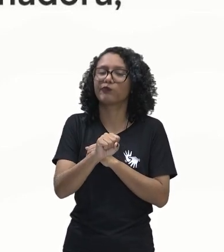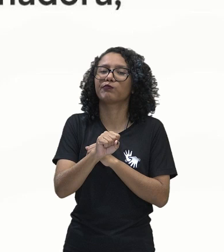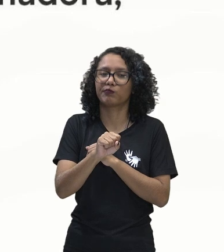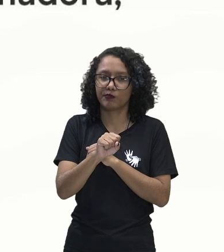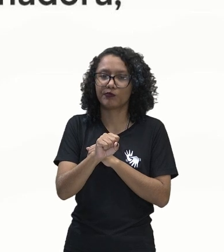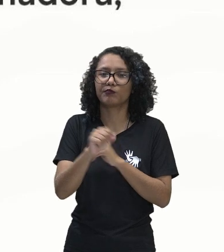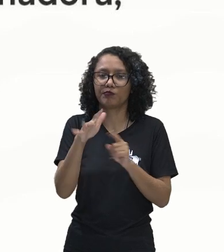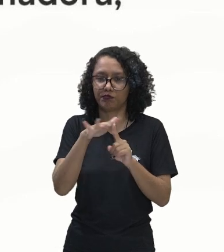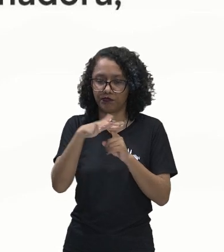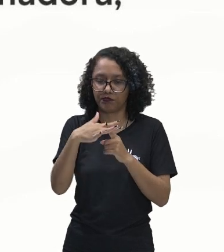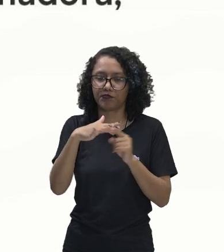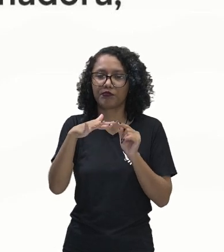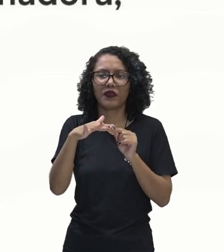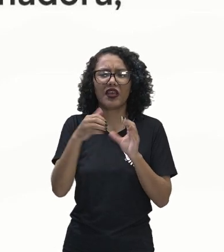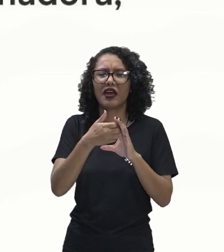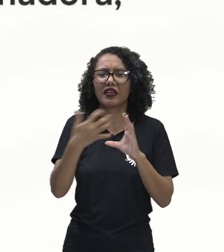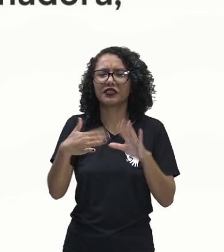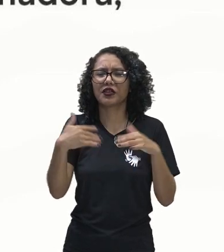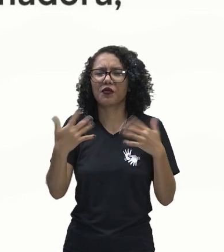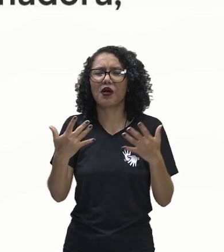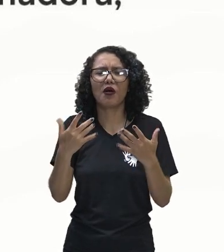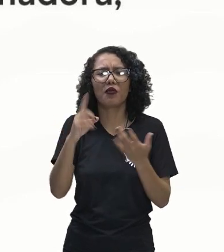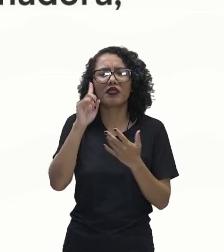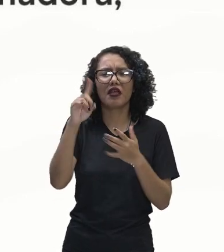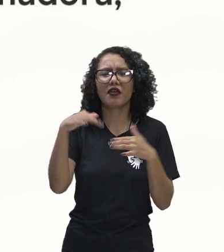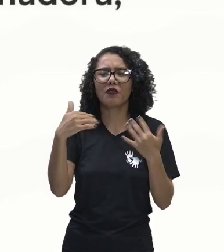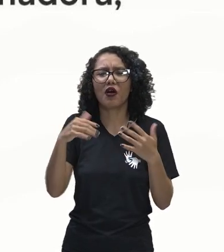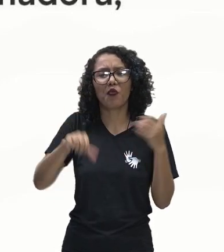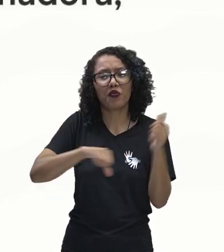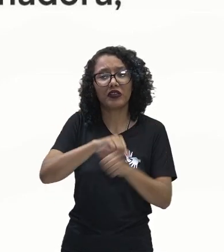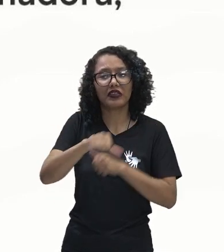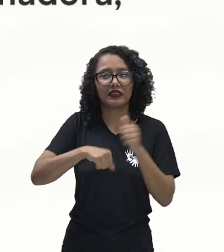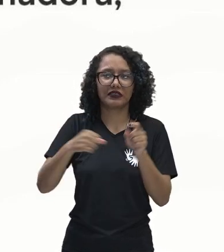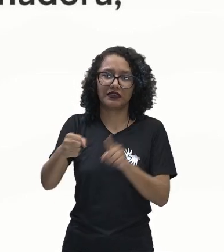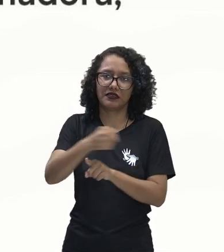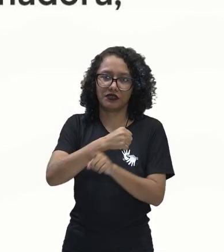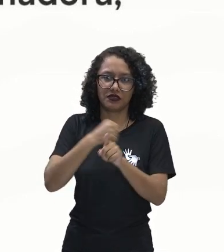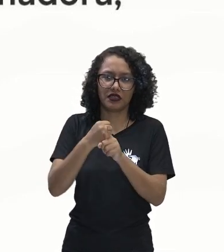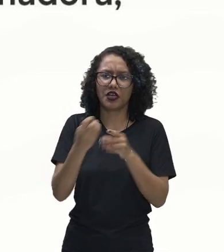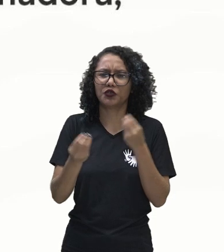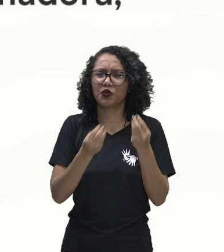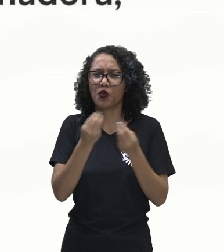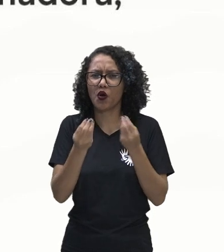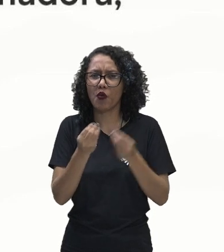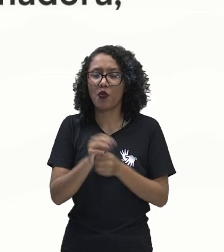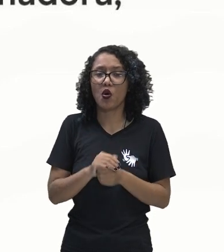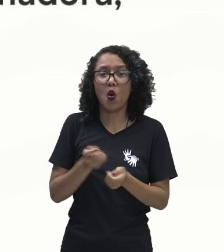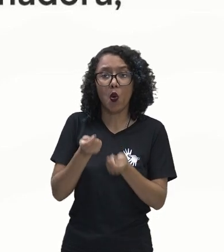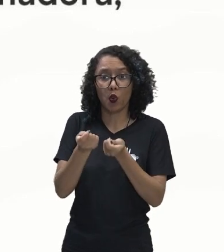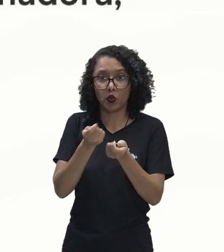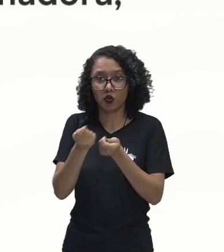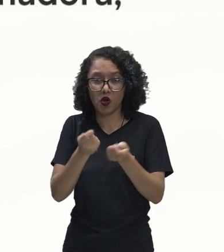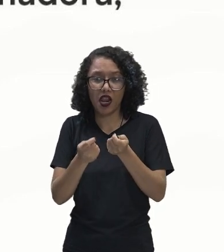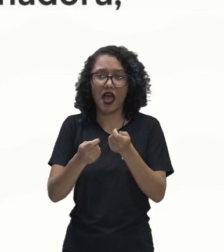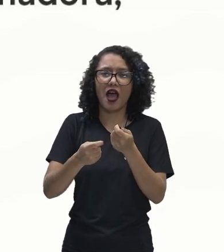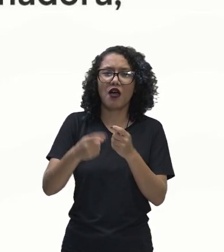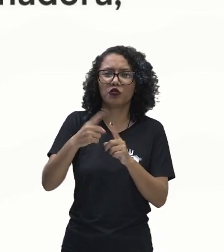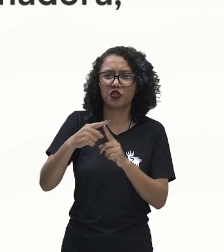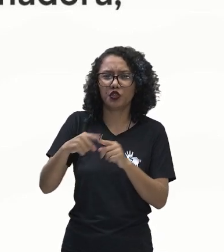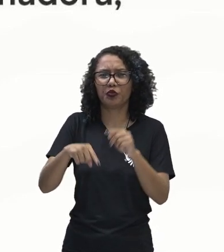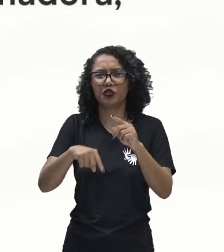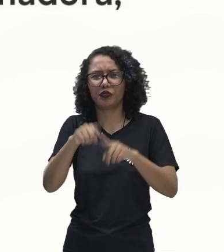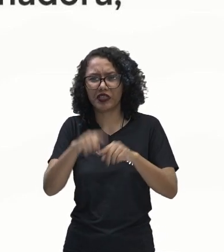é caracterizada pela ideia de transformação da sociedade através da tomada dos meios